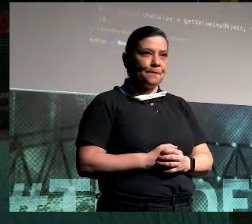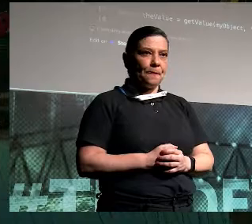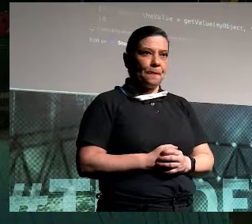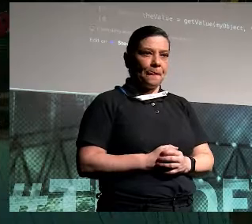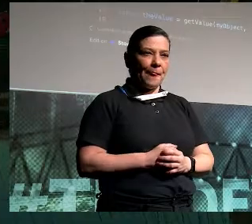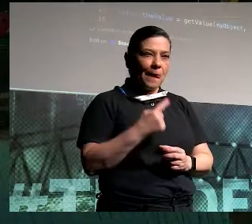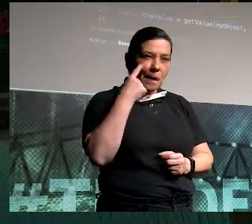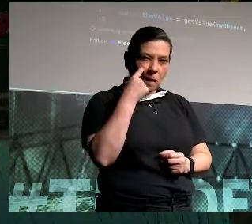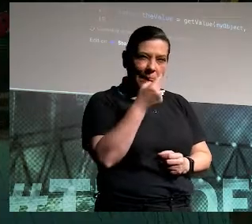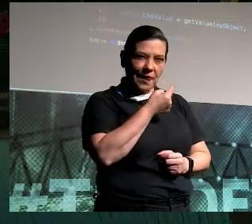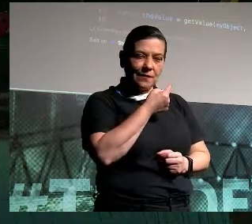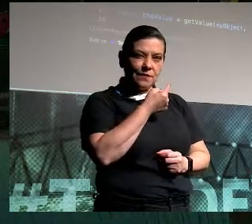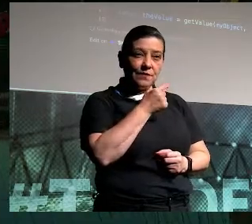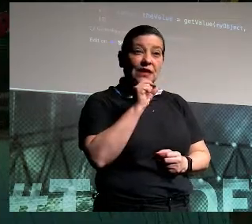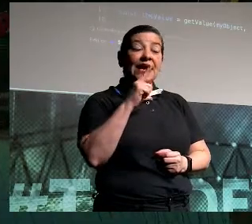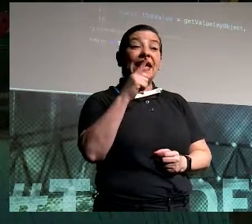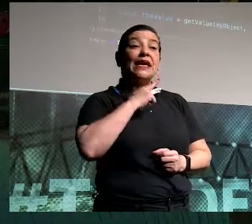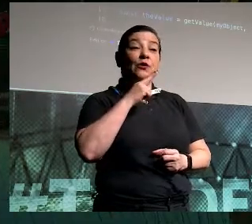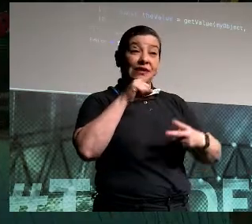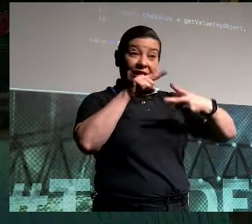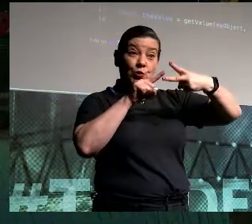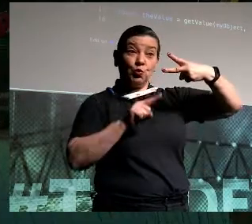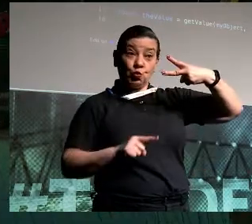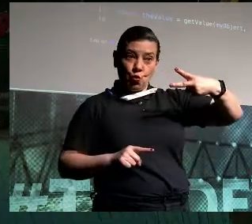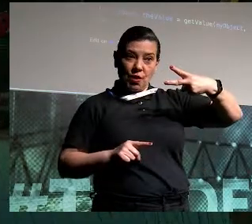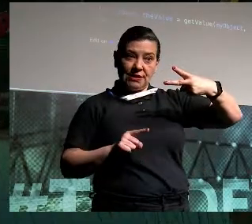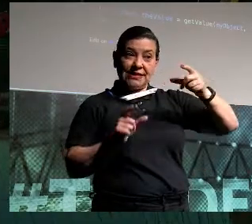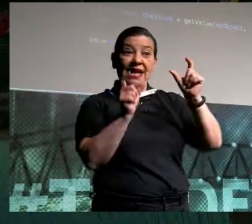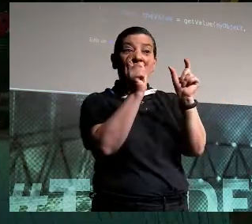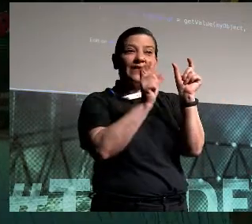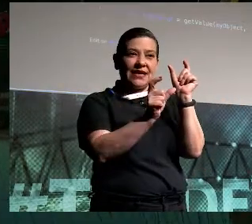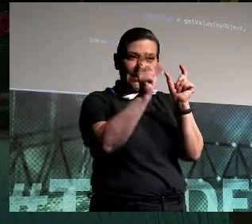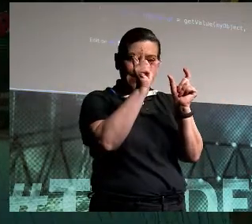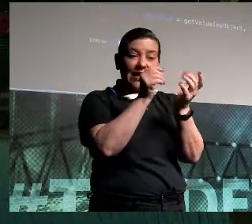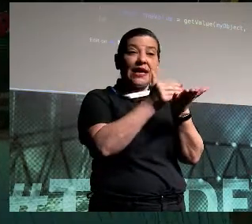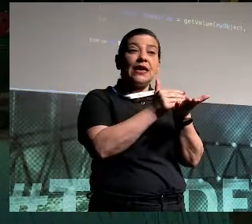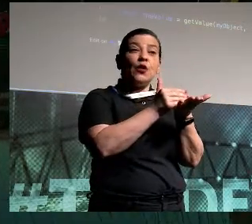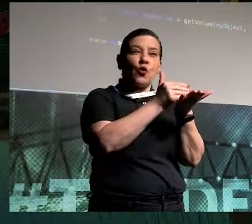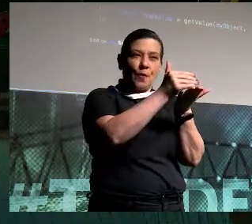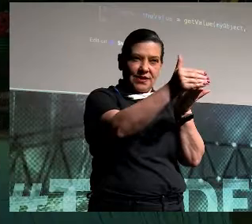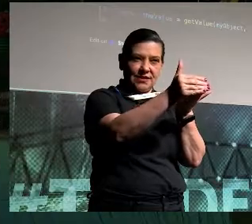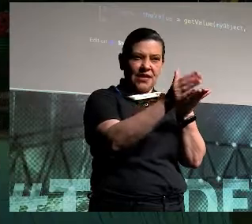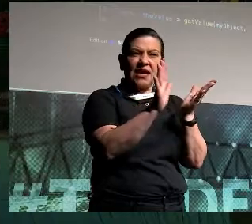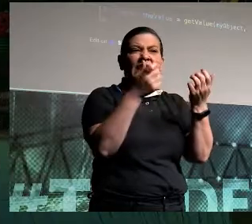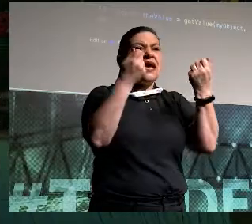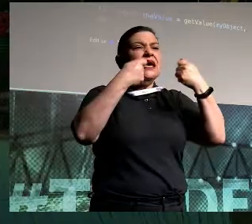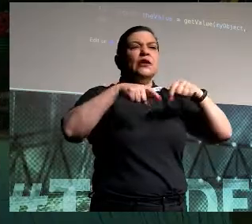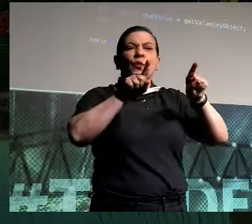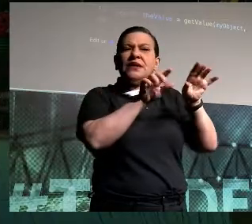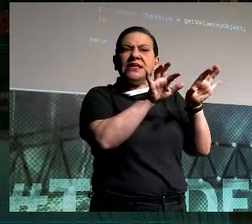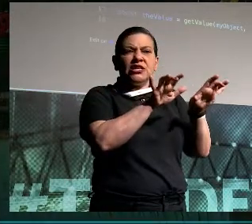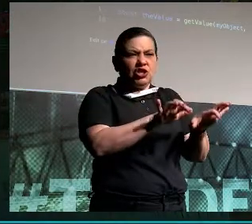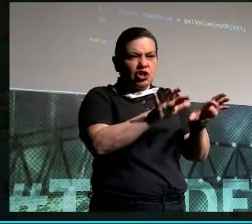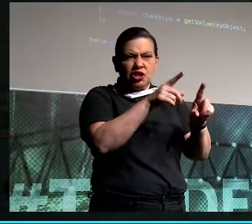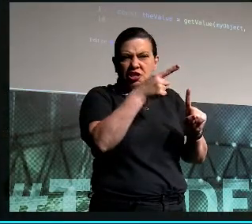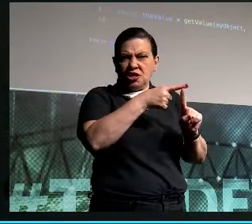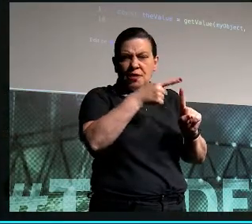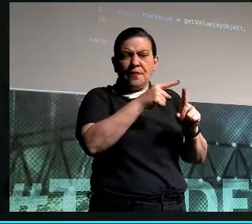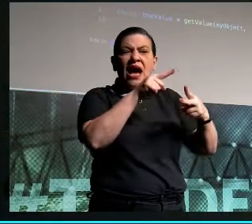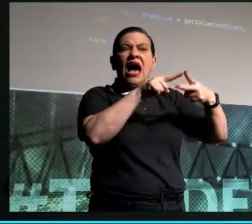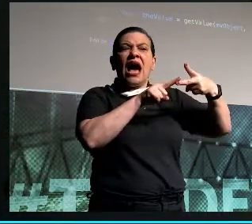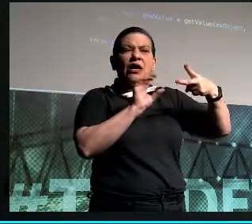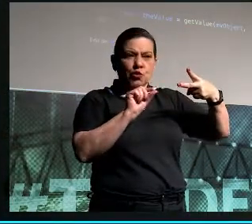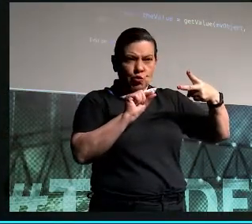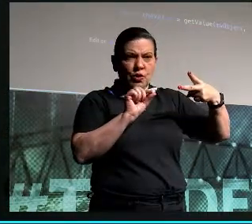Então, aqui, ó, vocês podem ver que eu tenho duas variáveis que, como eu disse, eu inicializei ela com const, não precisei tipar, e as duas inferiram com